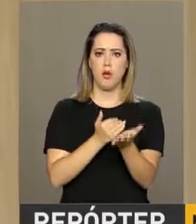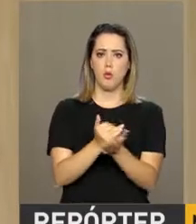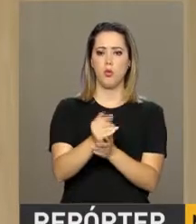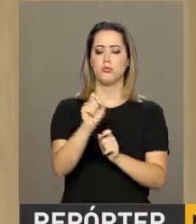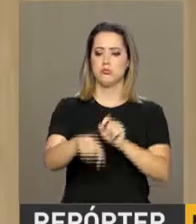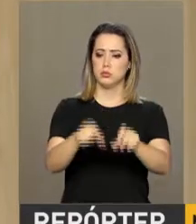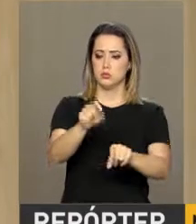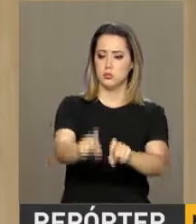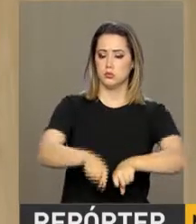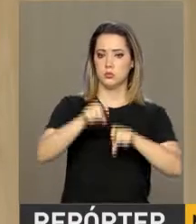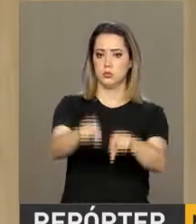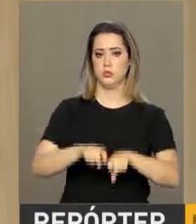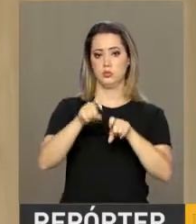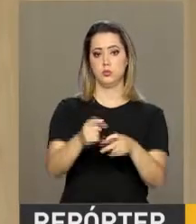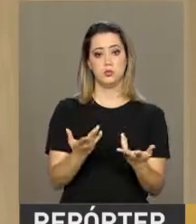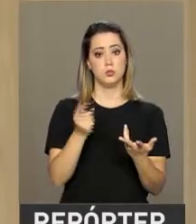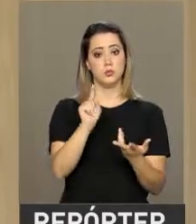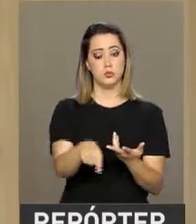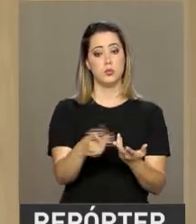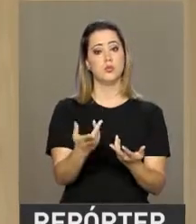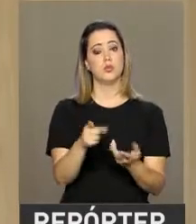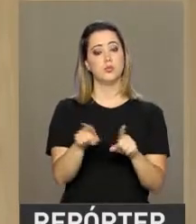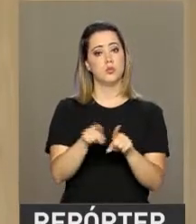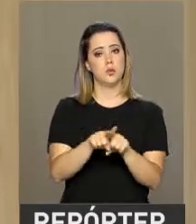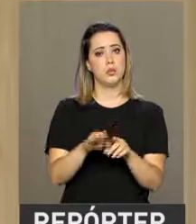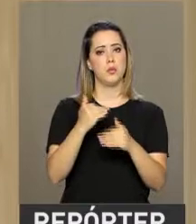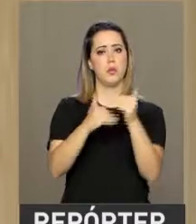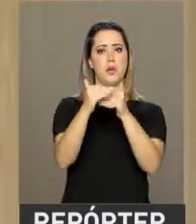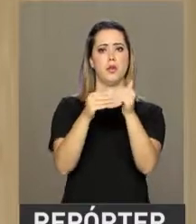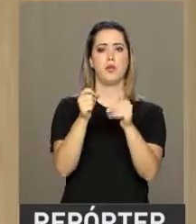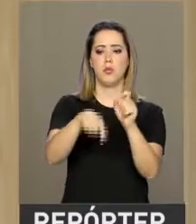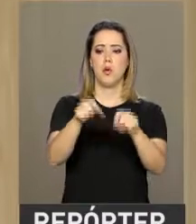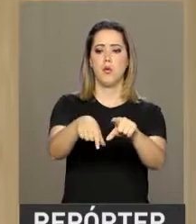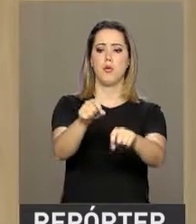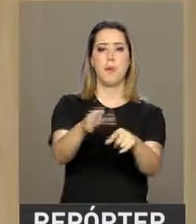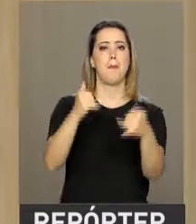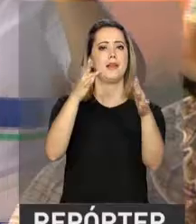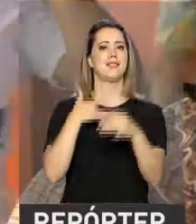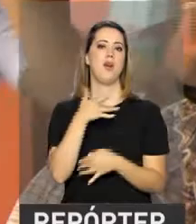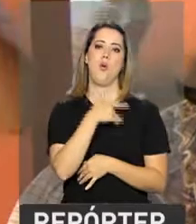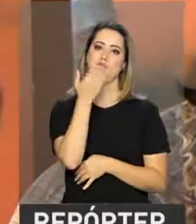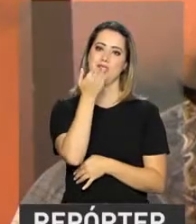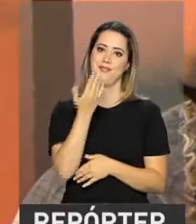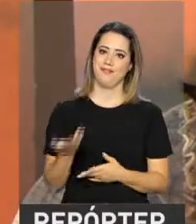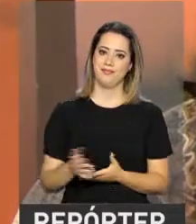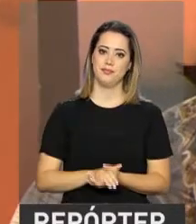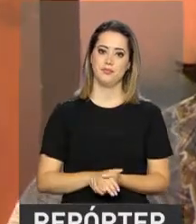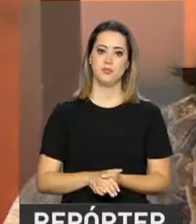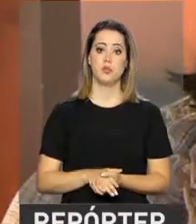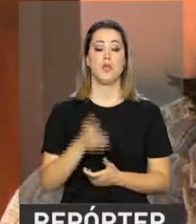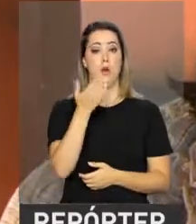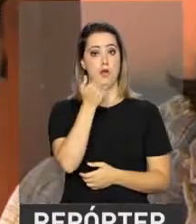aquilo que ele sabe fazer é que a produção e que também aumente a produção desses alimentos que são mais saudáveis alimentação mais